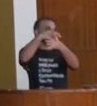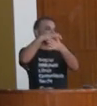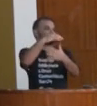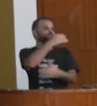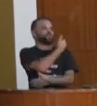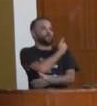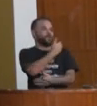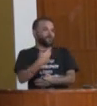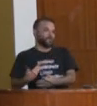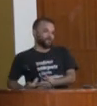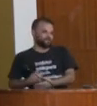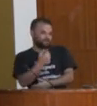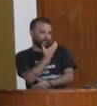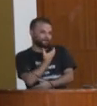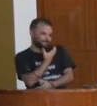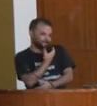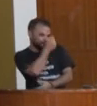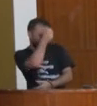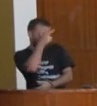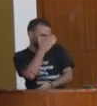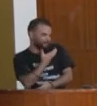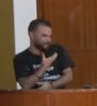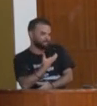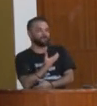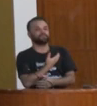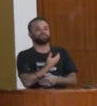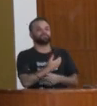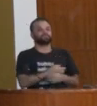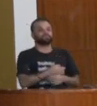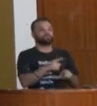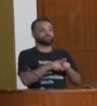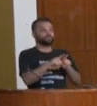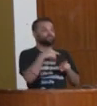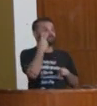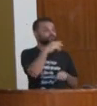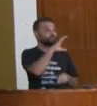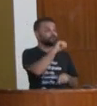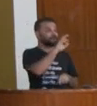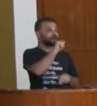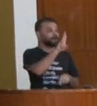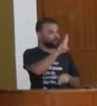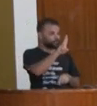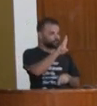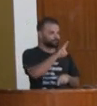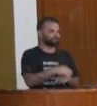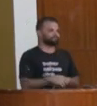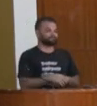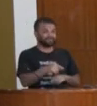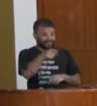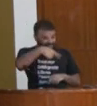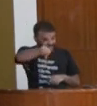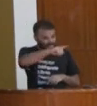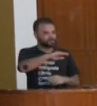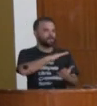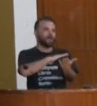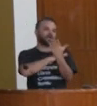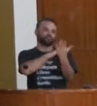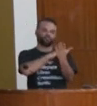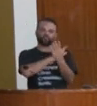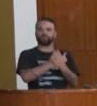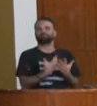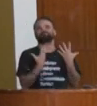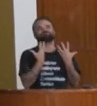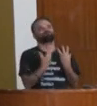vereador Cacau e vereador Durer, que representam aqui os vereadores hoje, que tem nos ajudado muito, não só